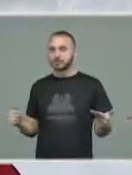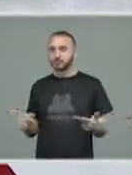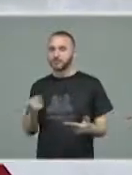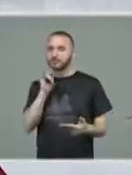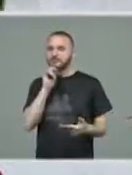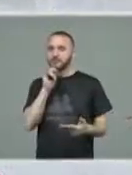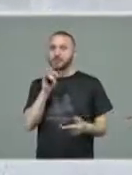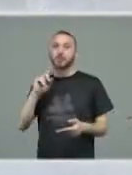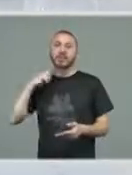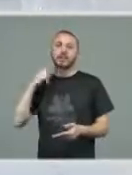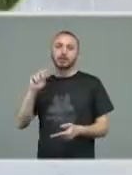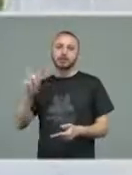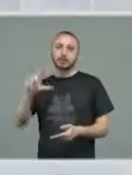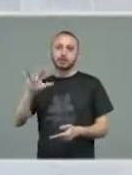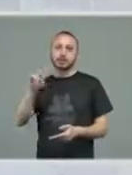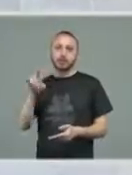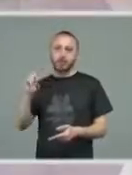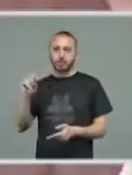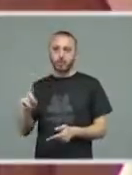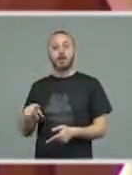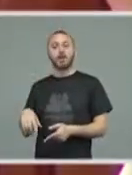mas sujeira do coração pode largar,